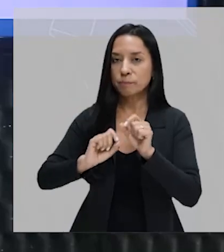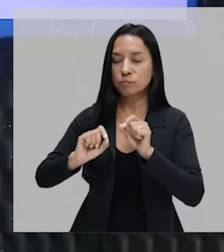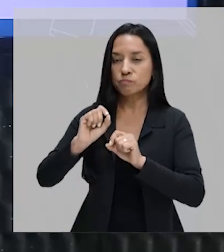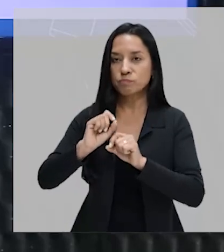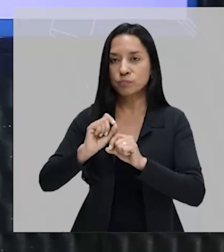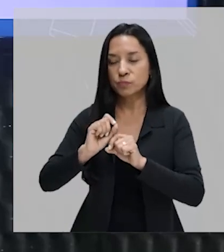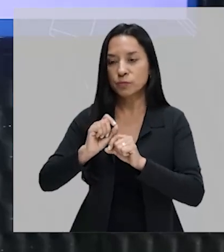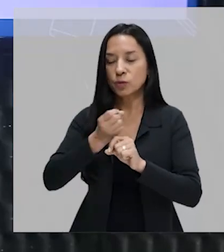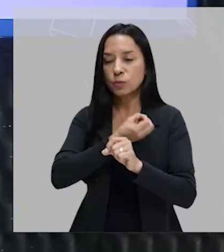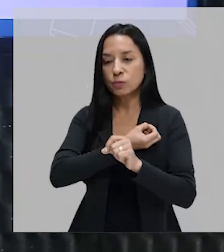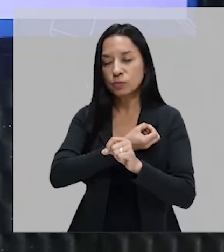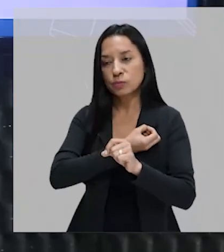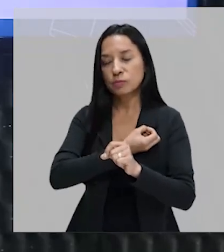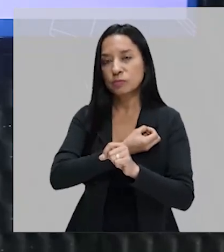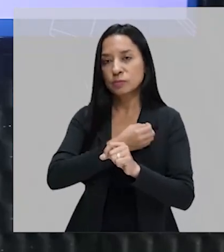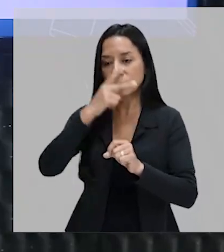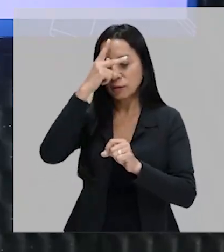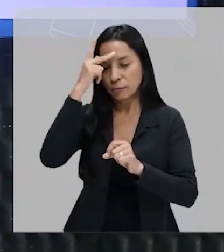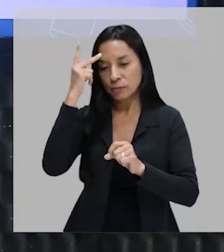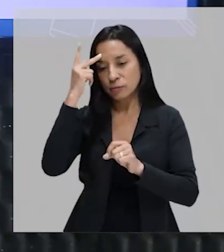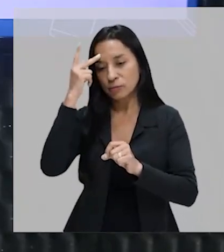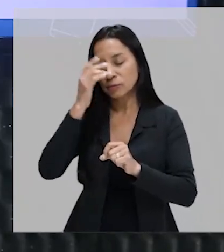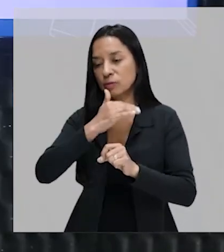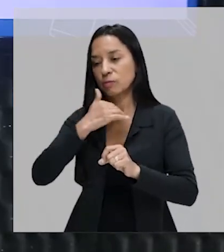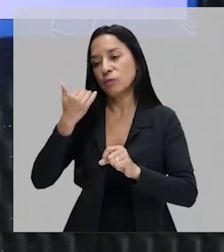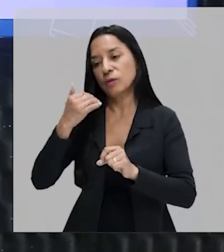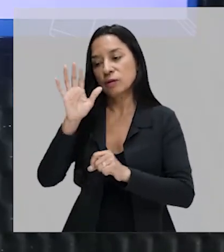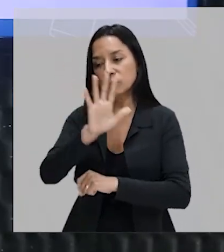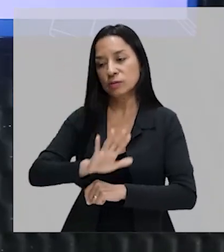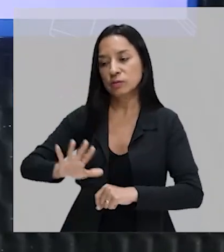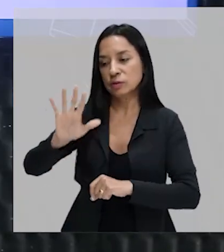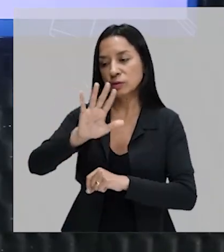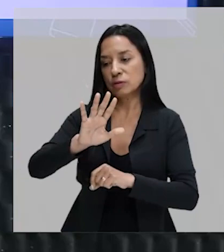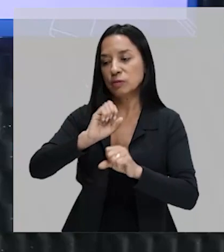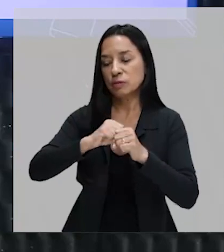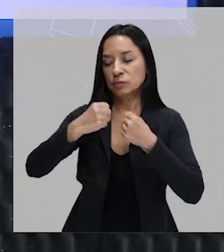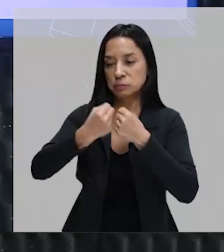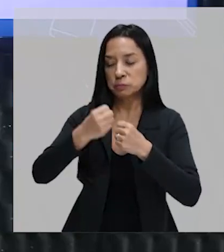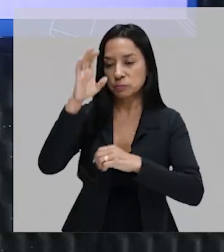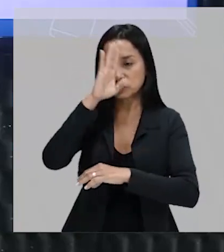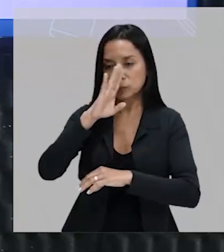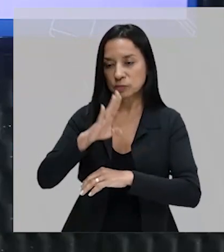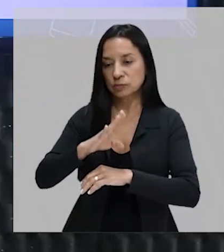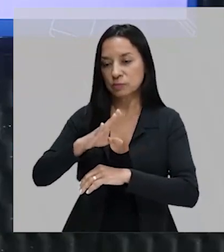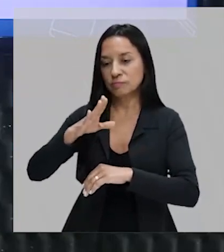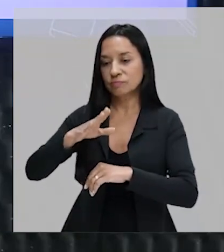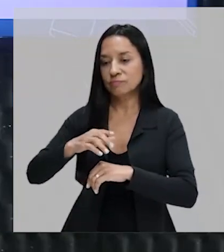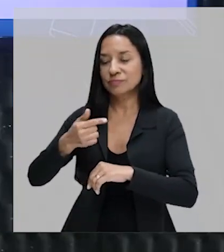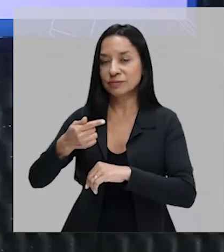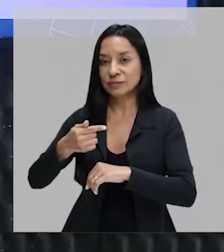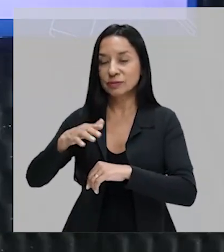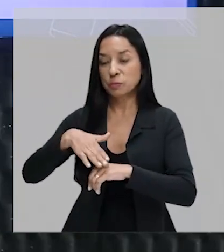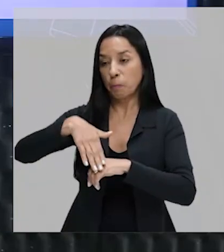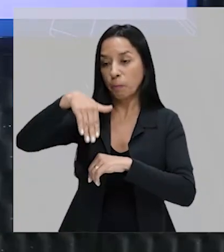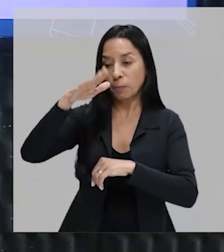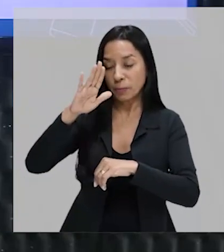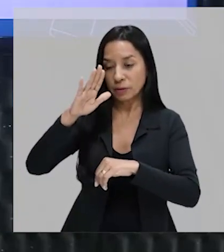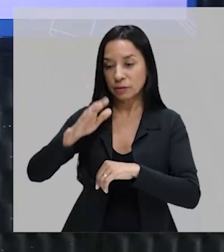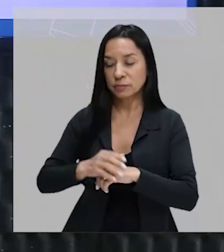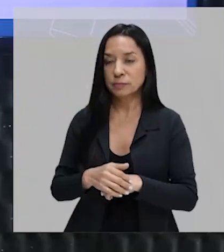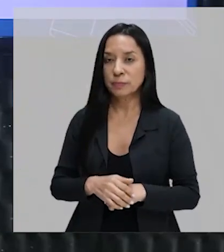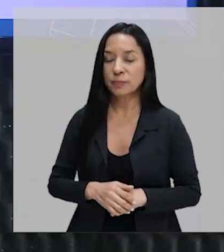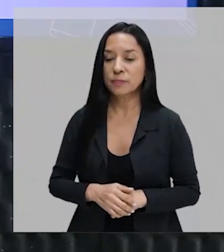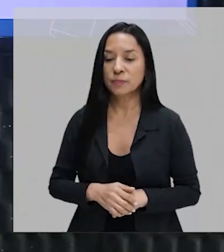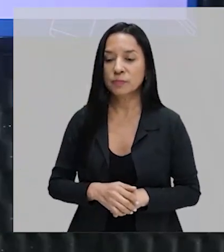do que o número de pessoas que morreram em geral na sociedade brasileira. 7 vezes a mais.